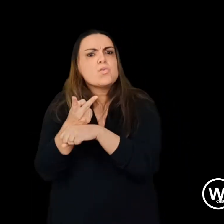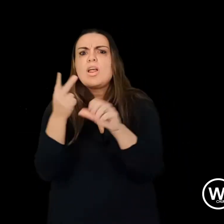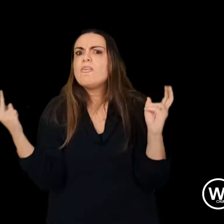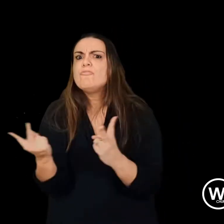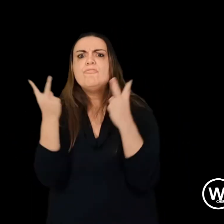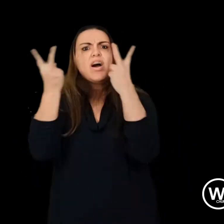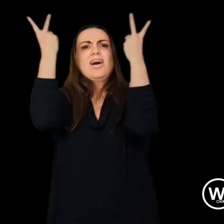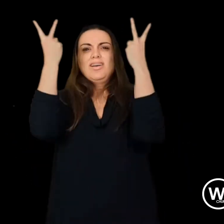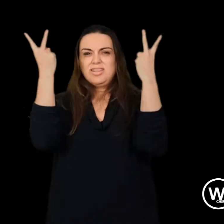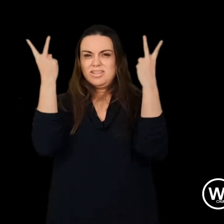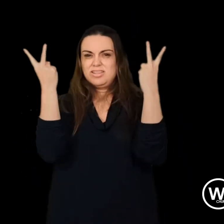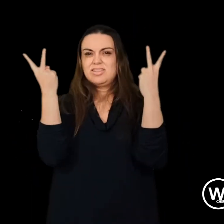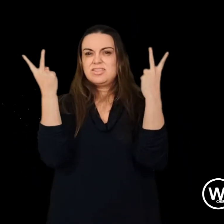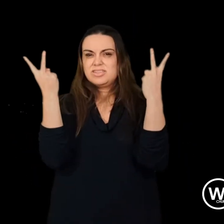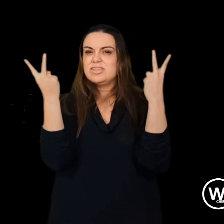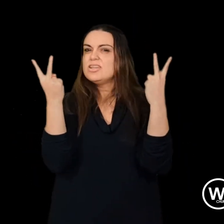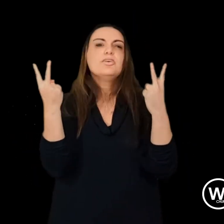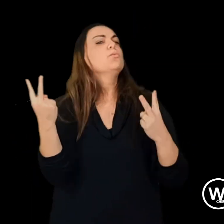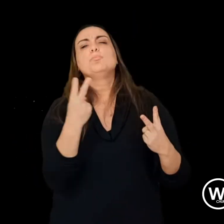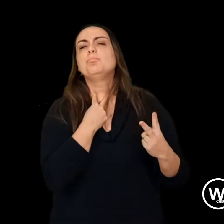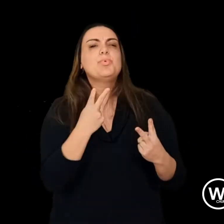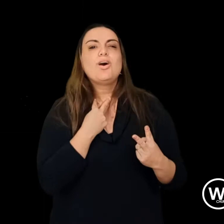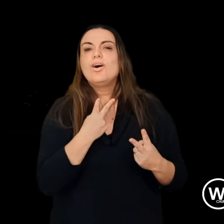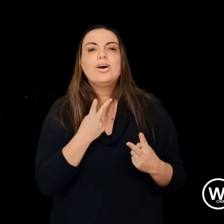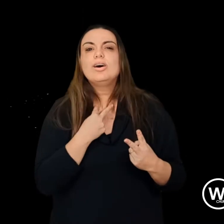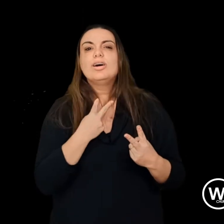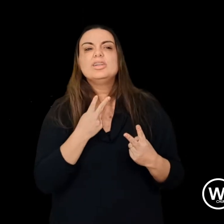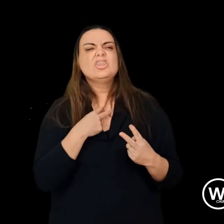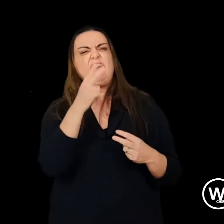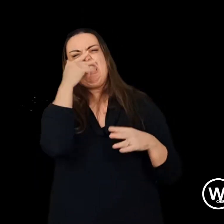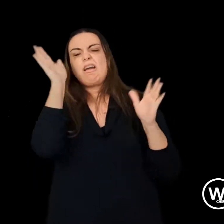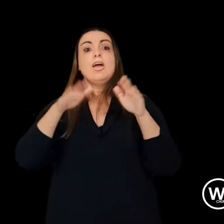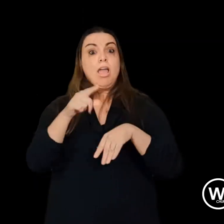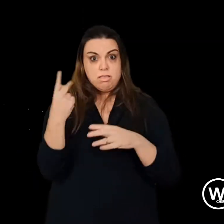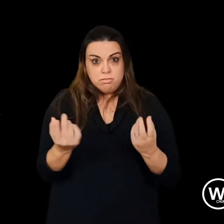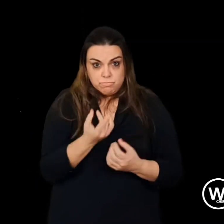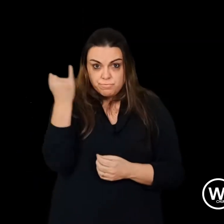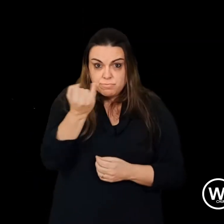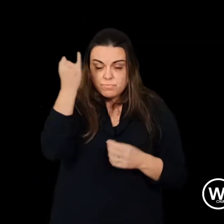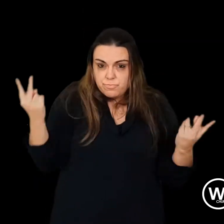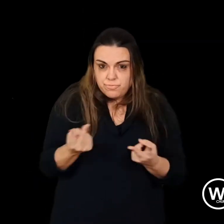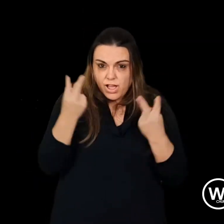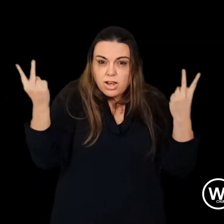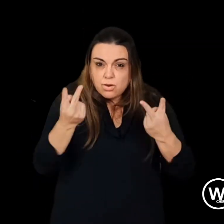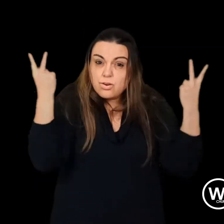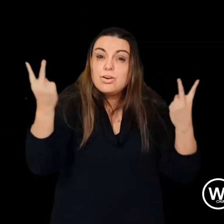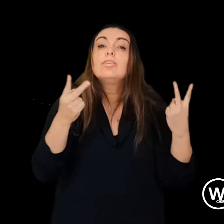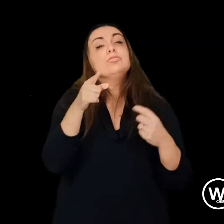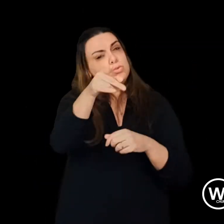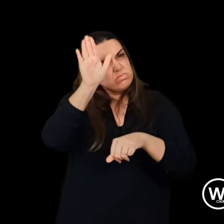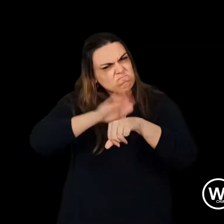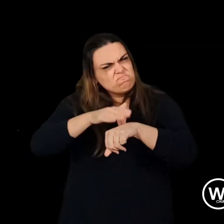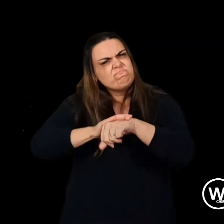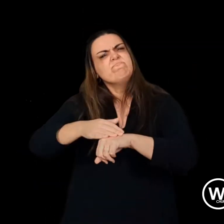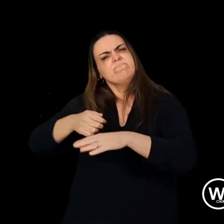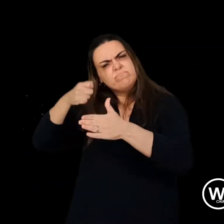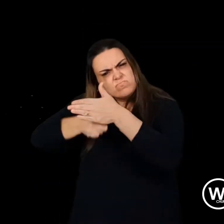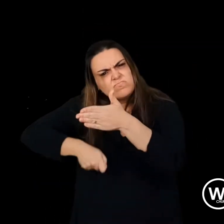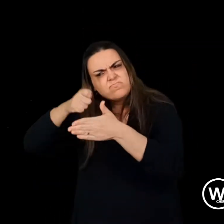tem mais valor para você. Você não pode abrir mão disso. É precioso? Vai atrás. É valioso? Vai